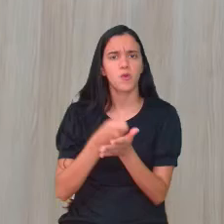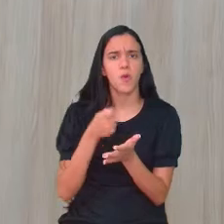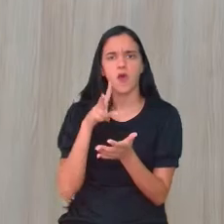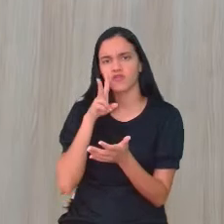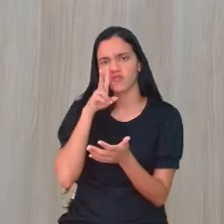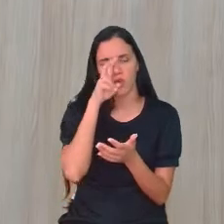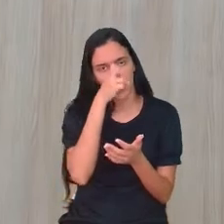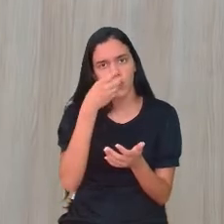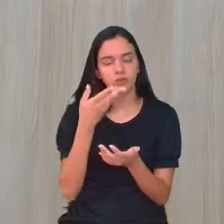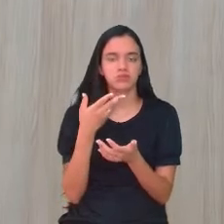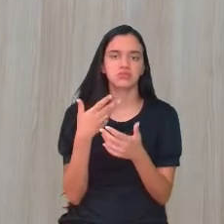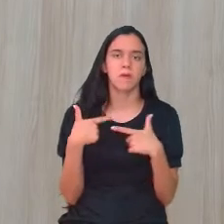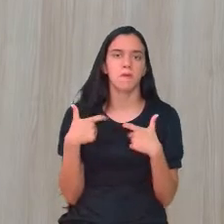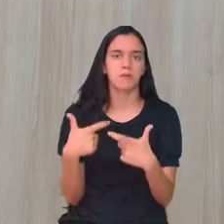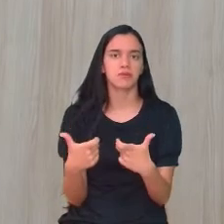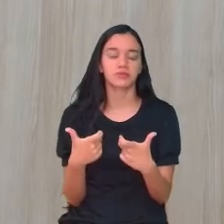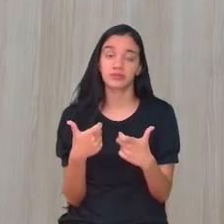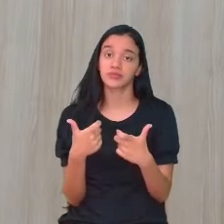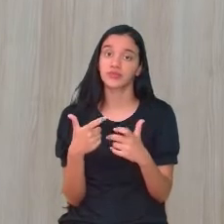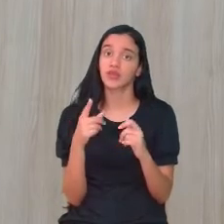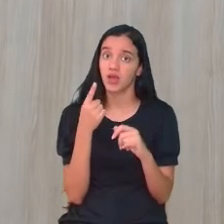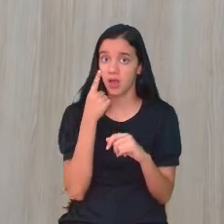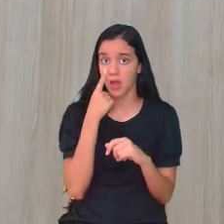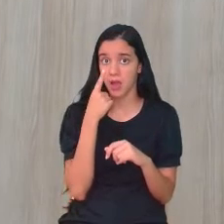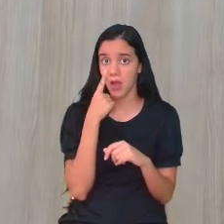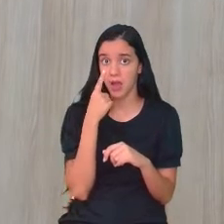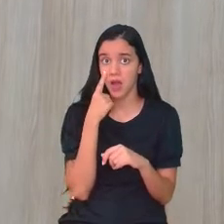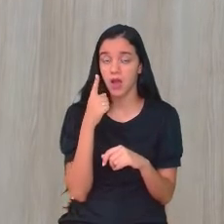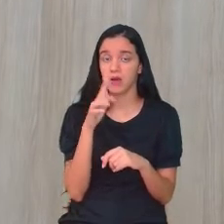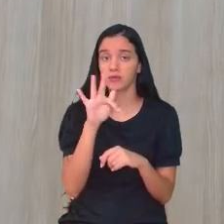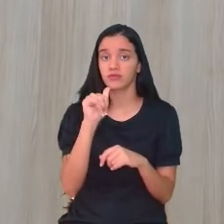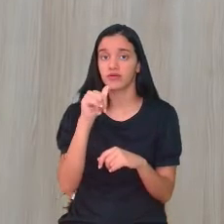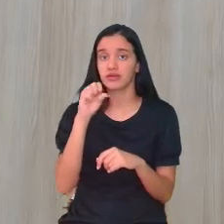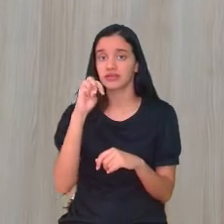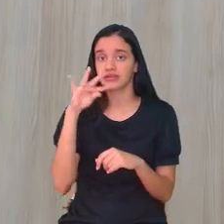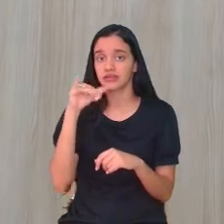o Partido Fascista. Veja, o Partido Fascista,